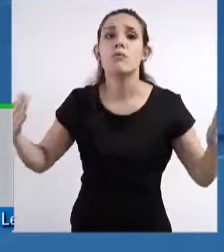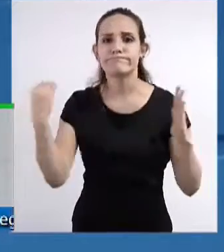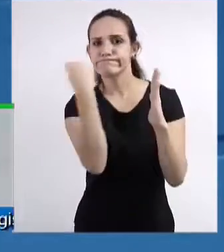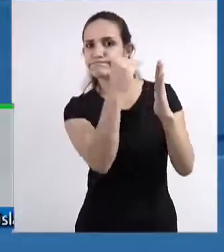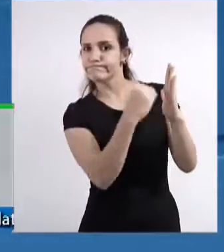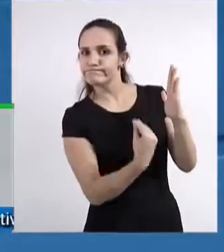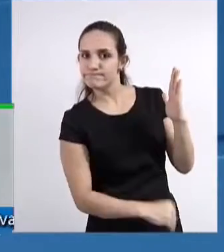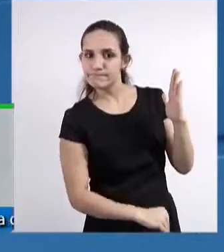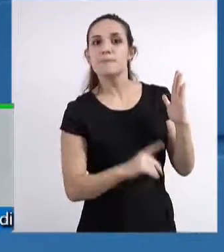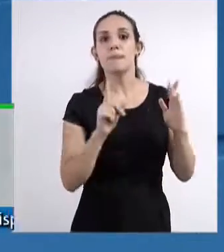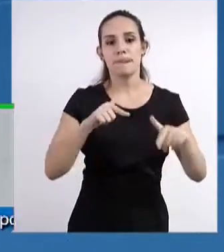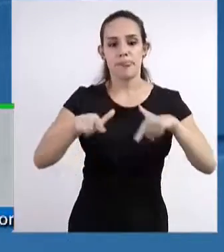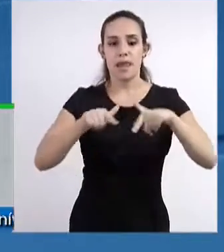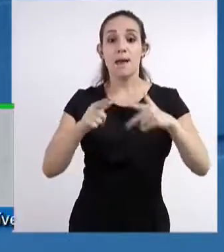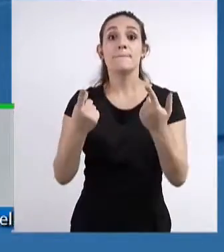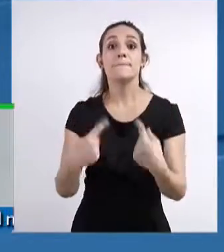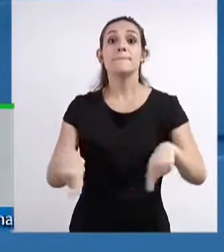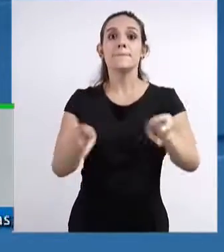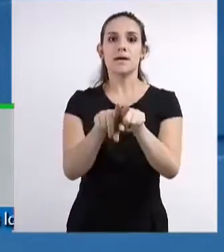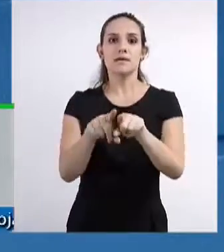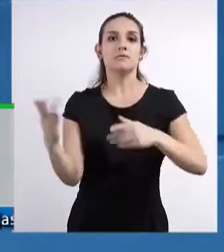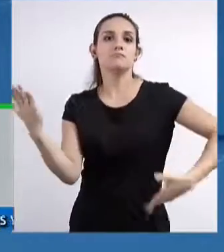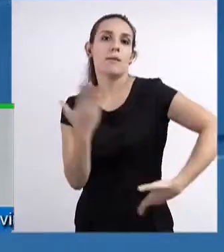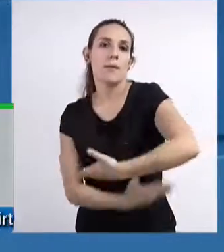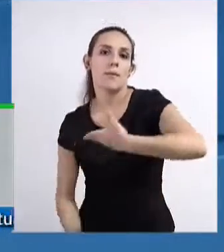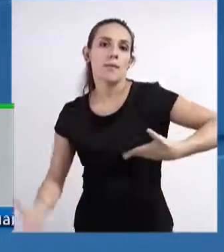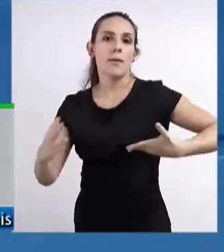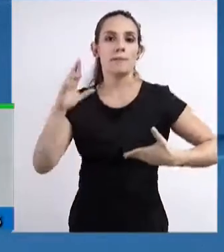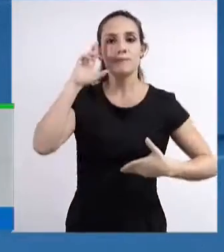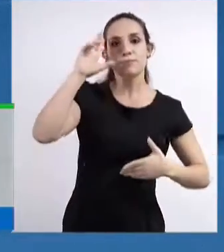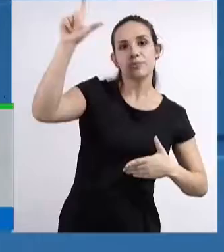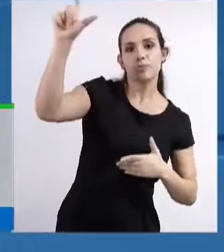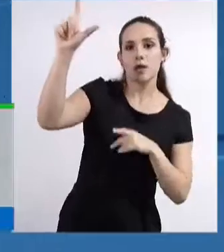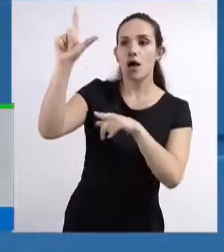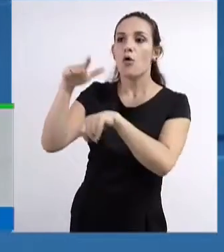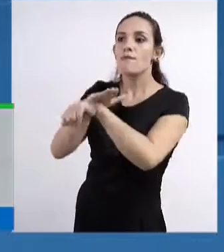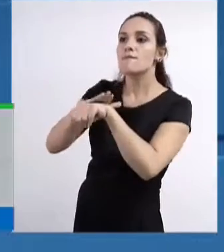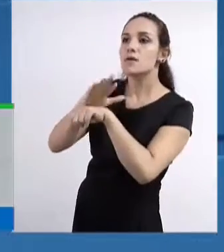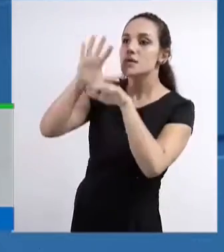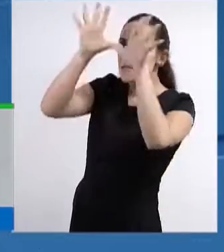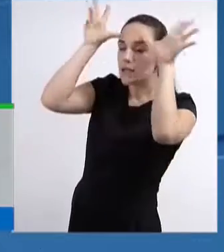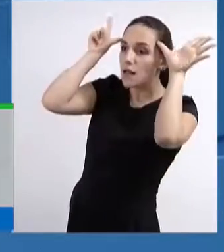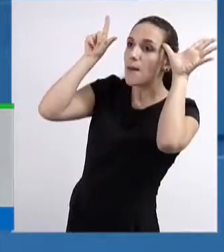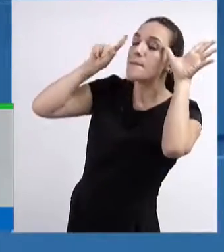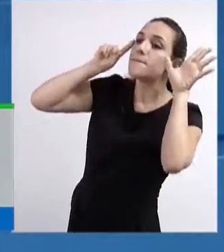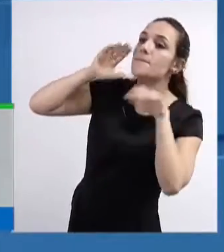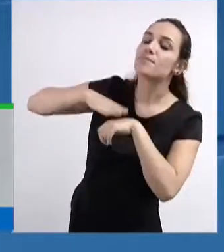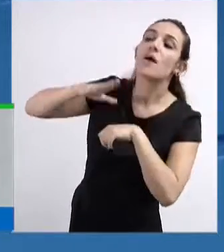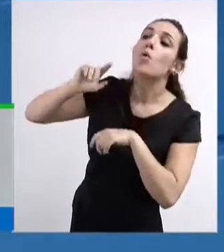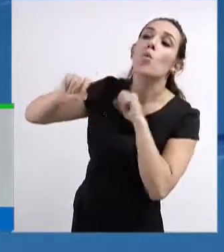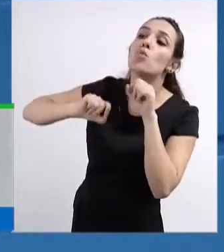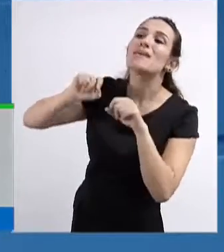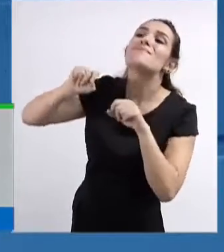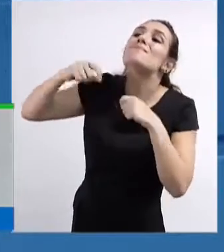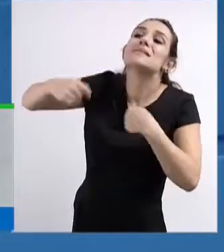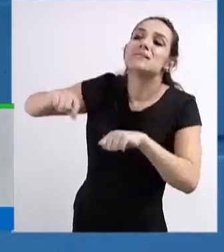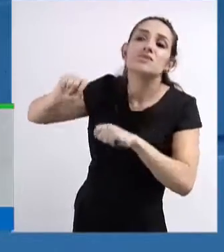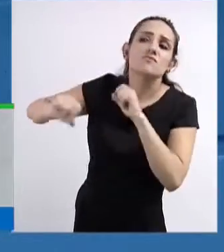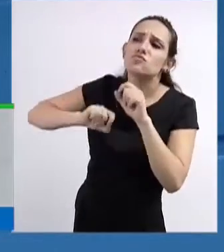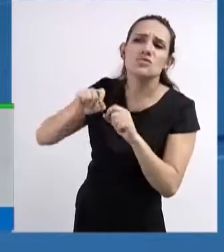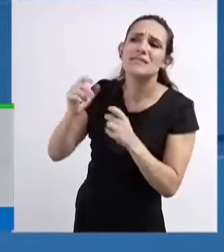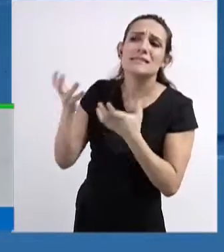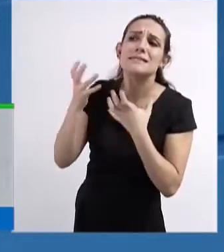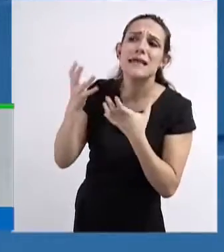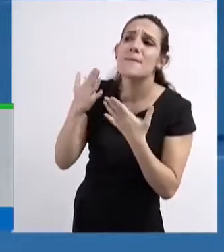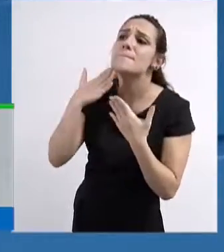um trabalho de parceria, de envolvimento das lideranças, para ouvir mais o que as lideranças estão reivindicando